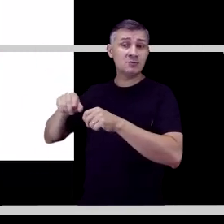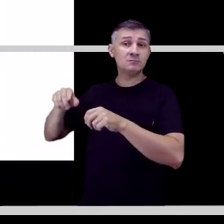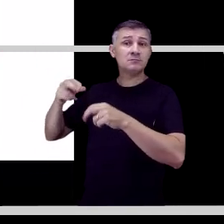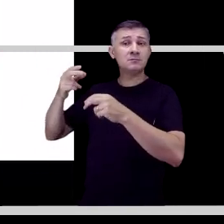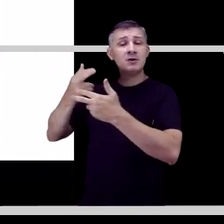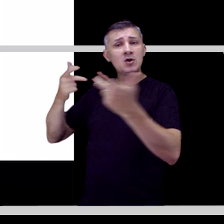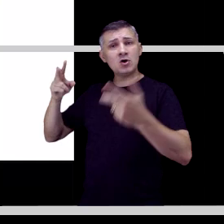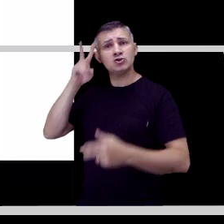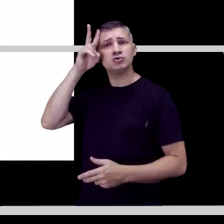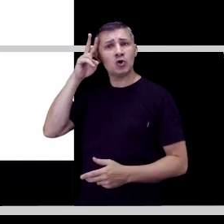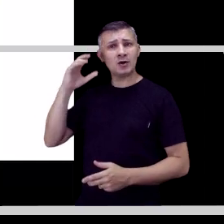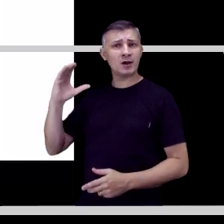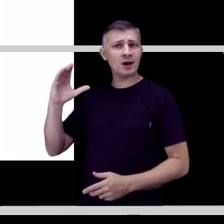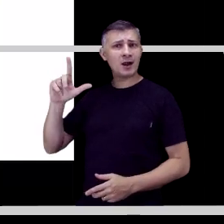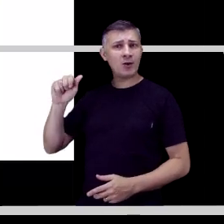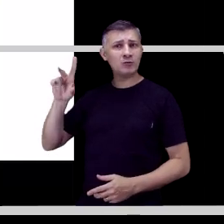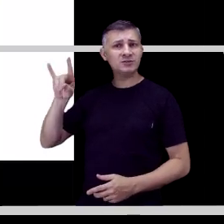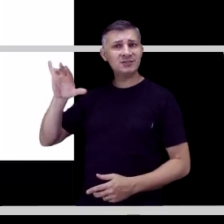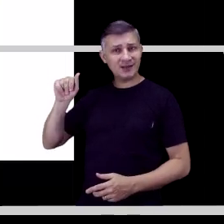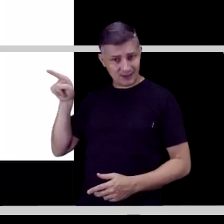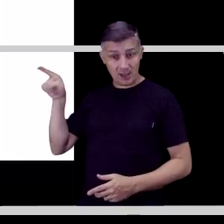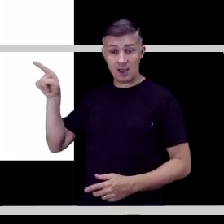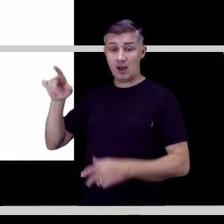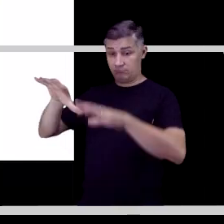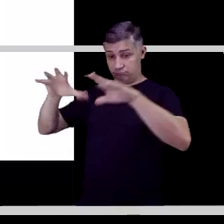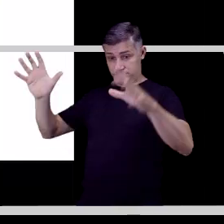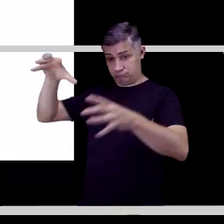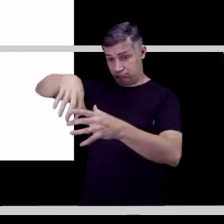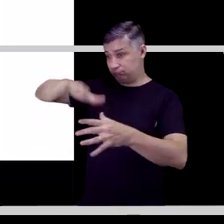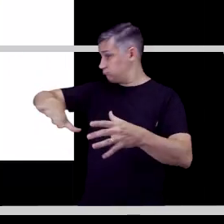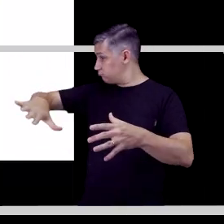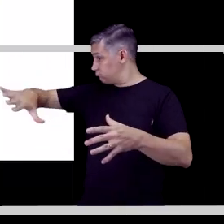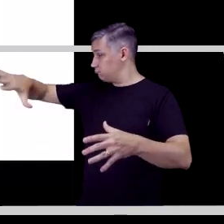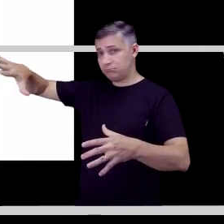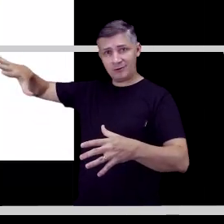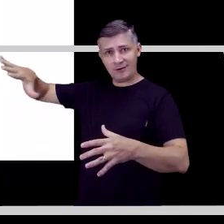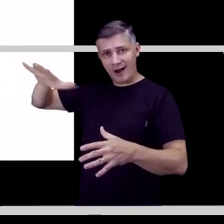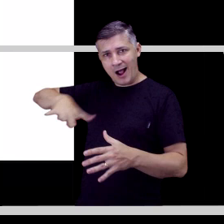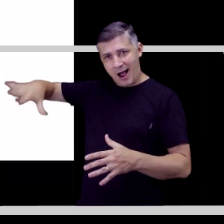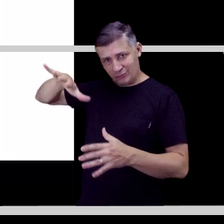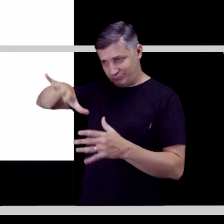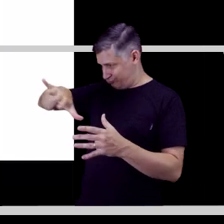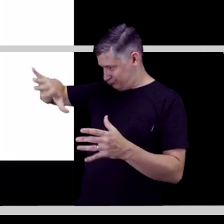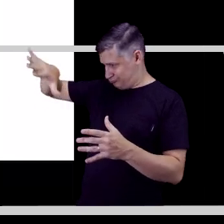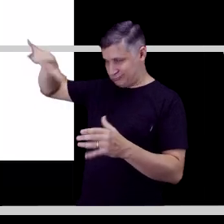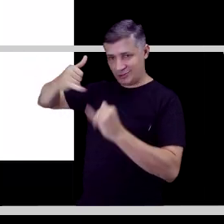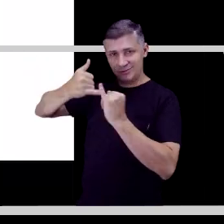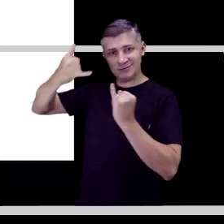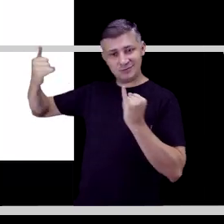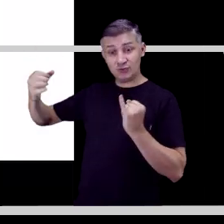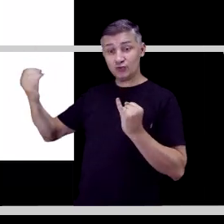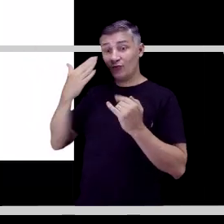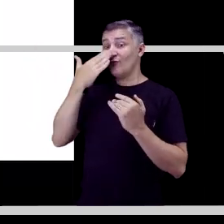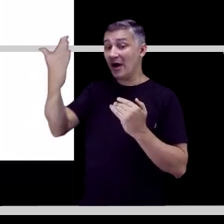impressionantes. Então, esse edifício ele foi pensado para abrigar um discurso, uma narrativa sobre a obra da Cláudia. Ele está implantado no meio